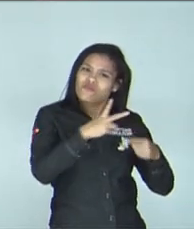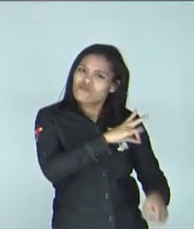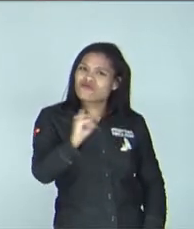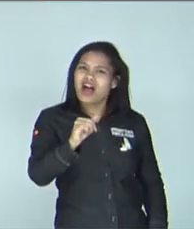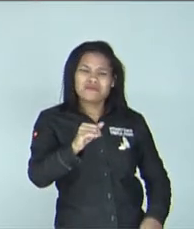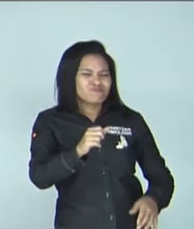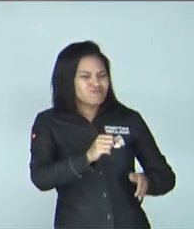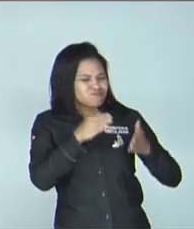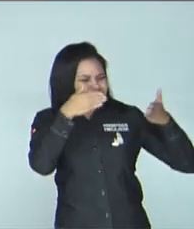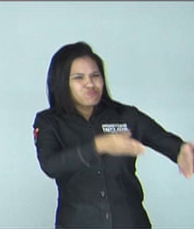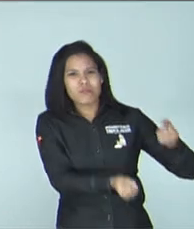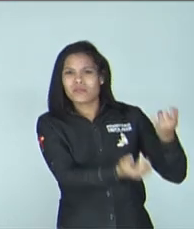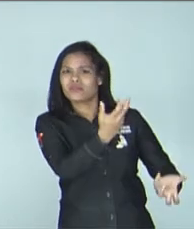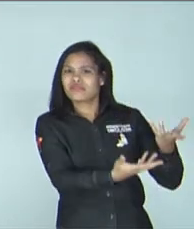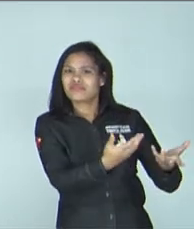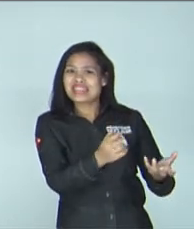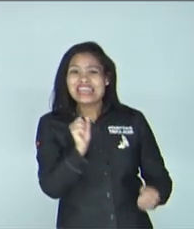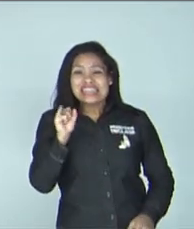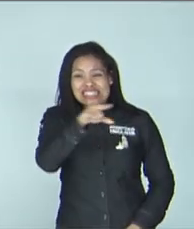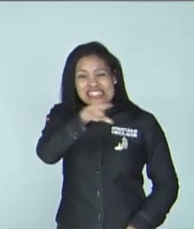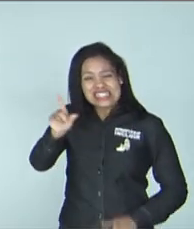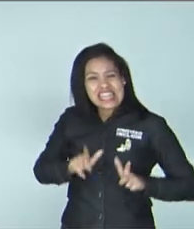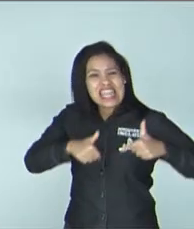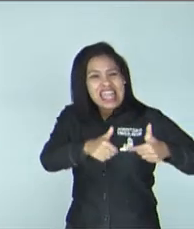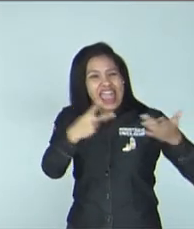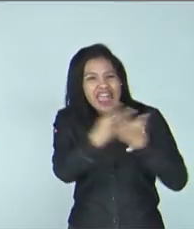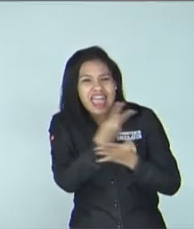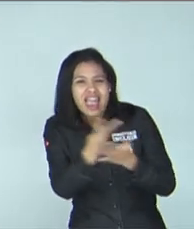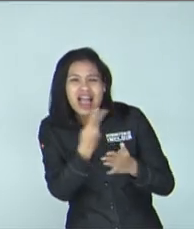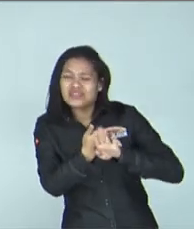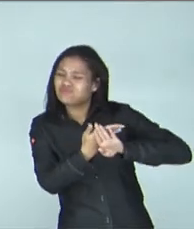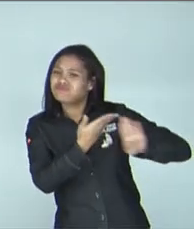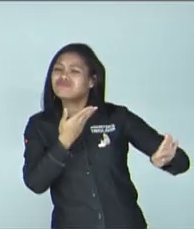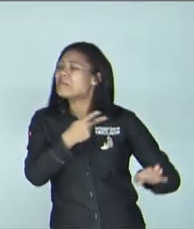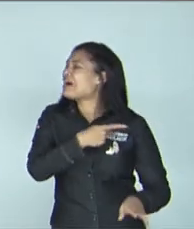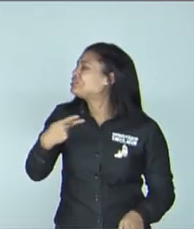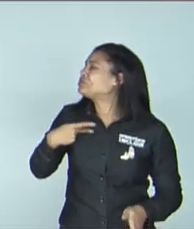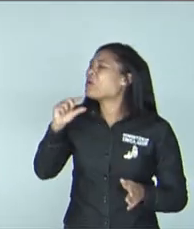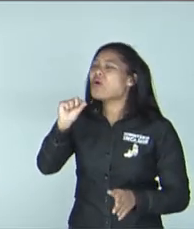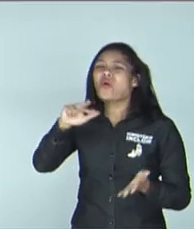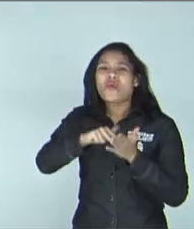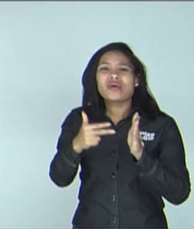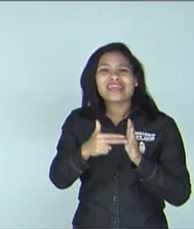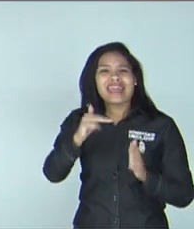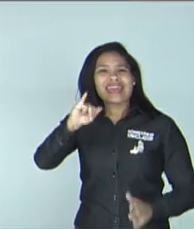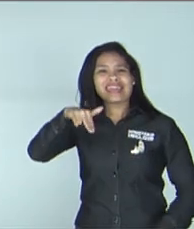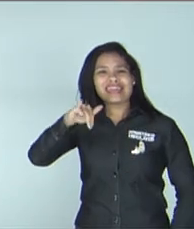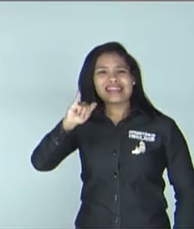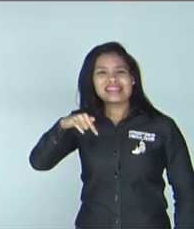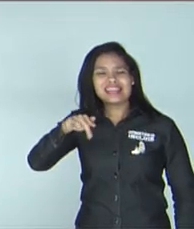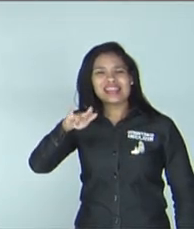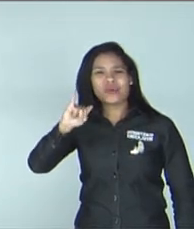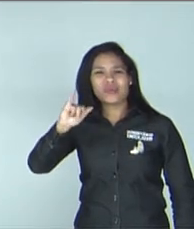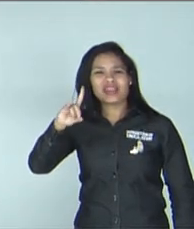ouvir apartai-vos de mim vós que praticais a iniquidade nós estamos que a identidade ausência de deus na sua vida faz de